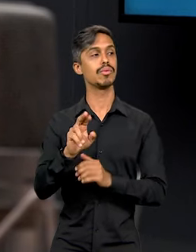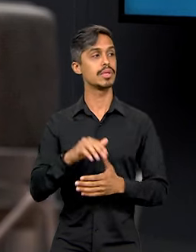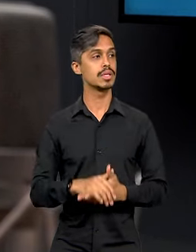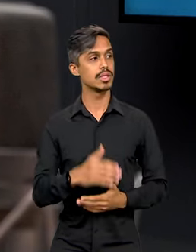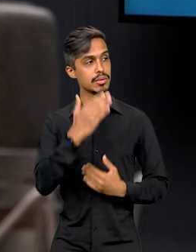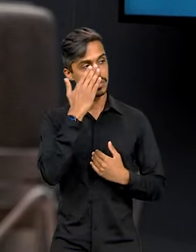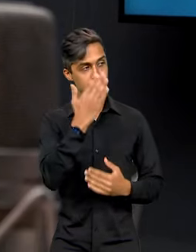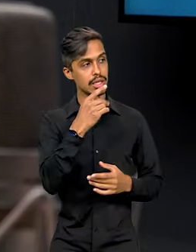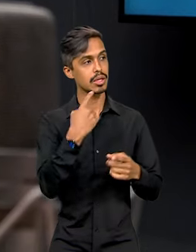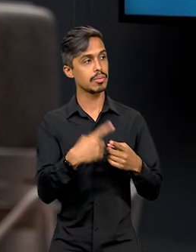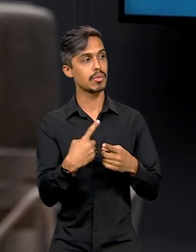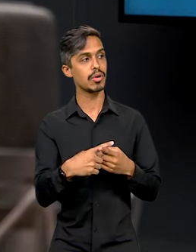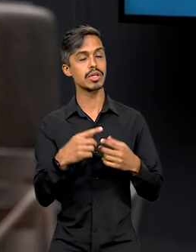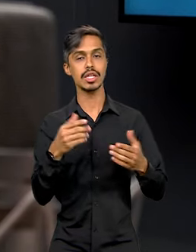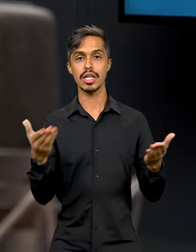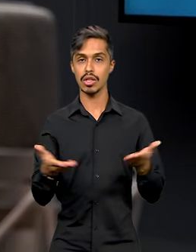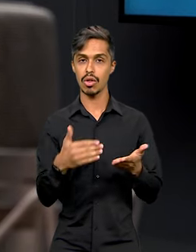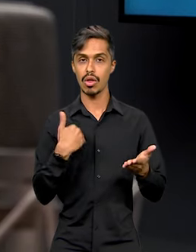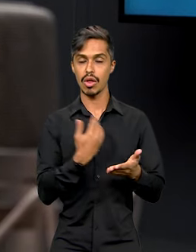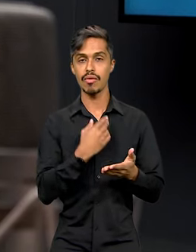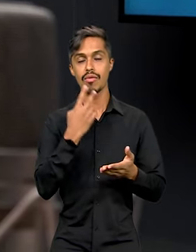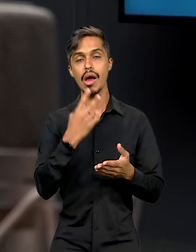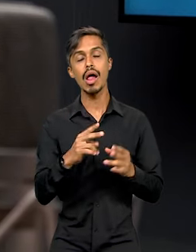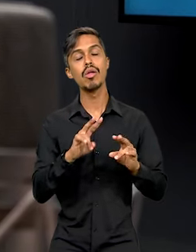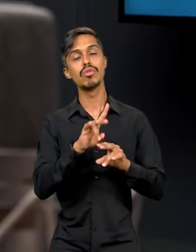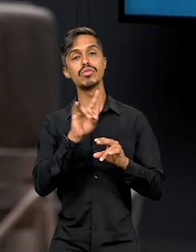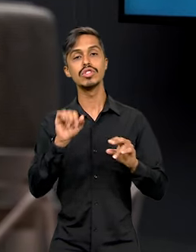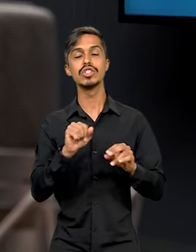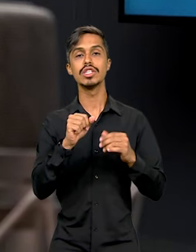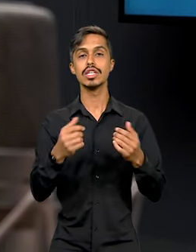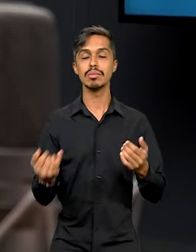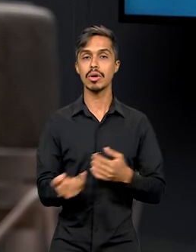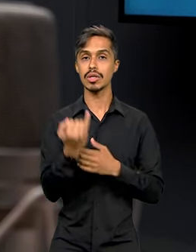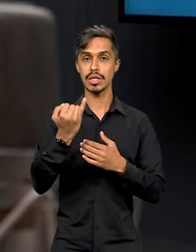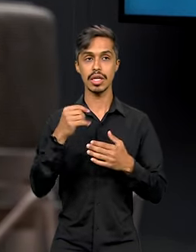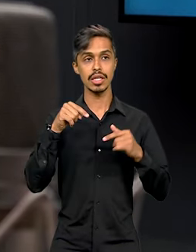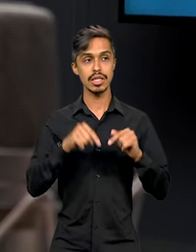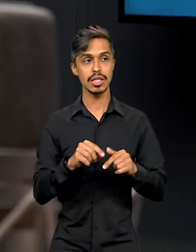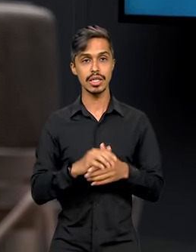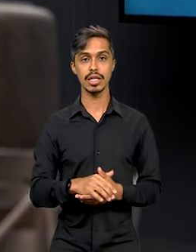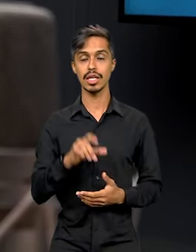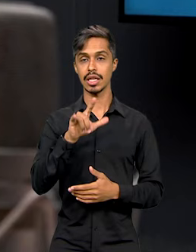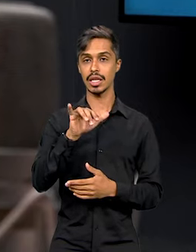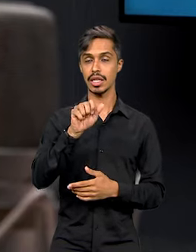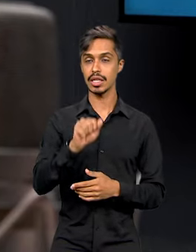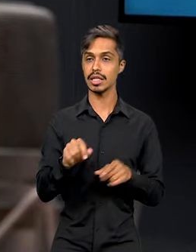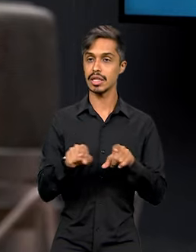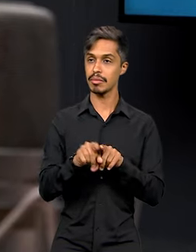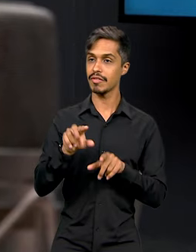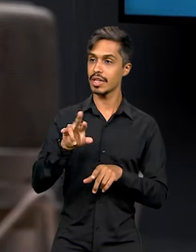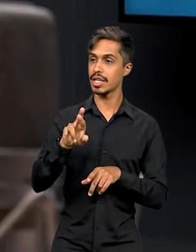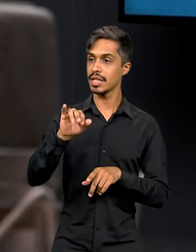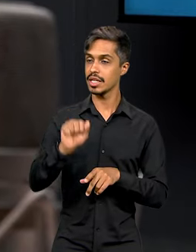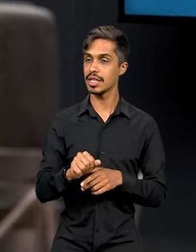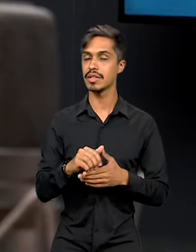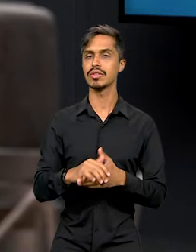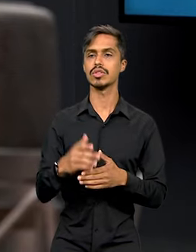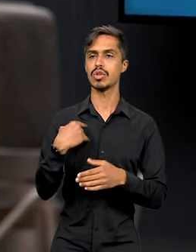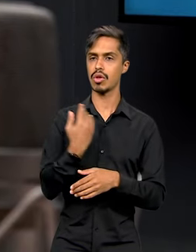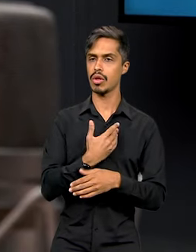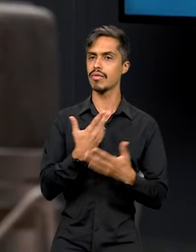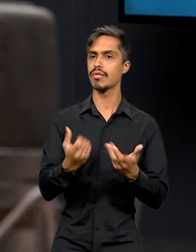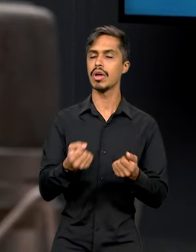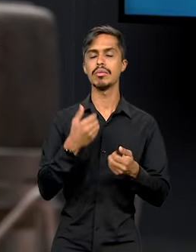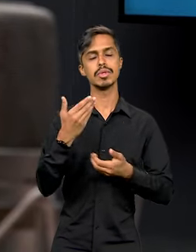Erica por convidar A F para falar deste importante tema do Dia Mundial da Alimentação cumprimento a colegas lan e Valera eh